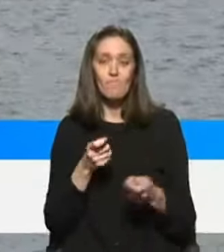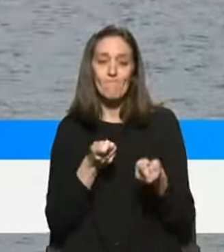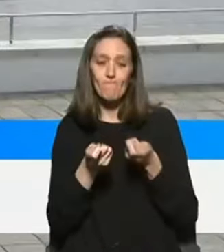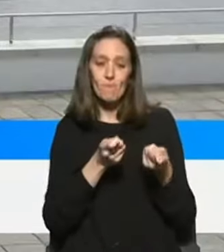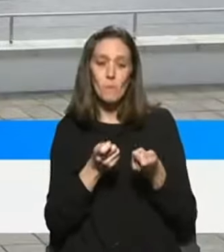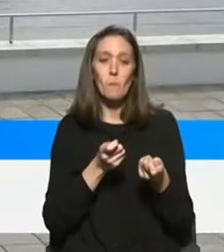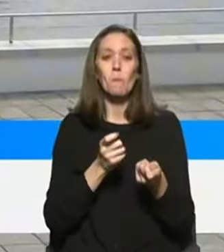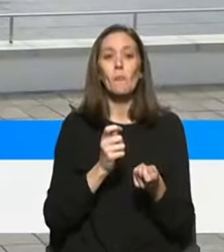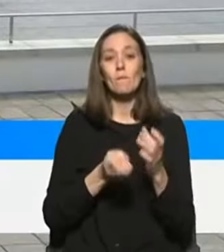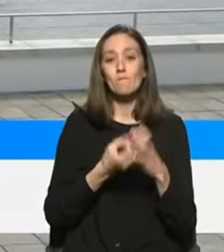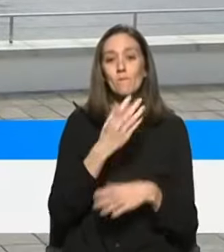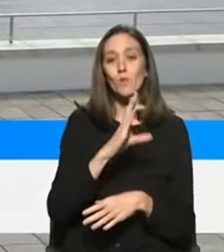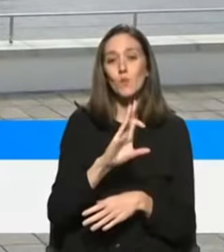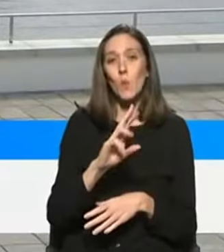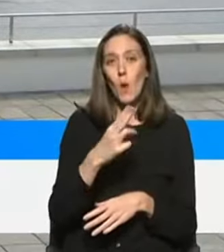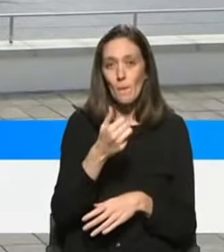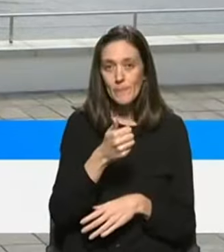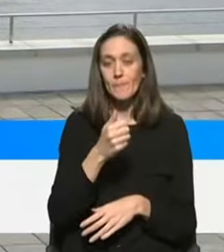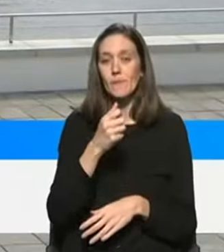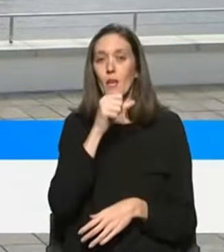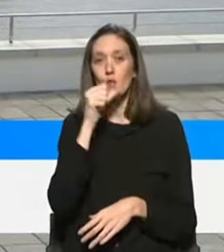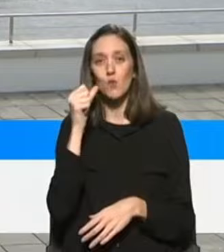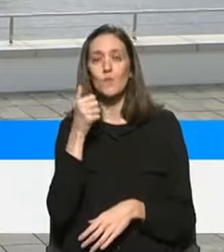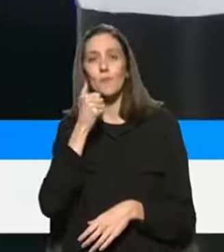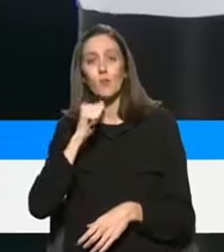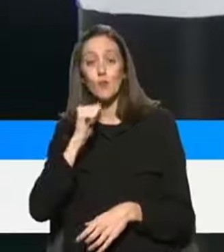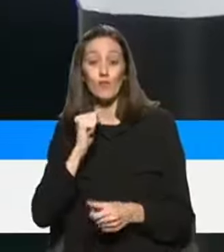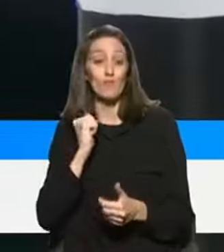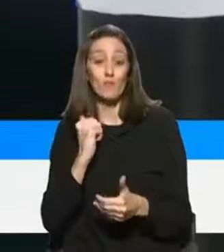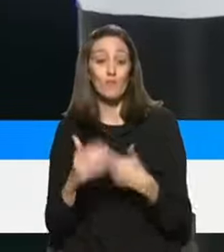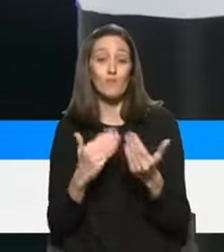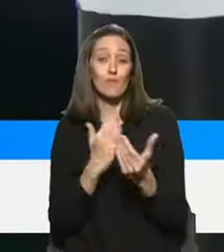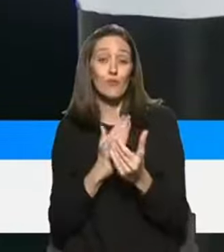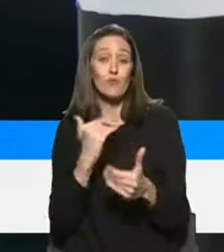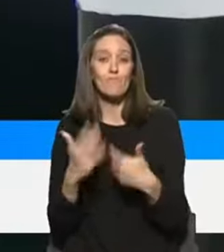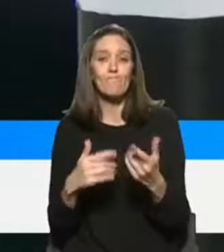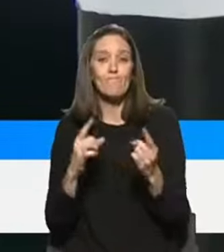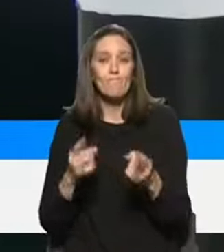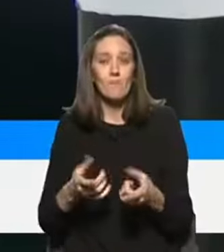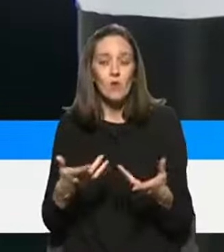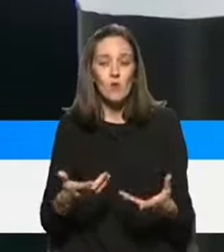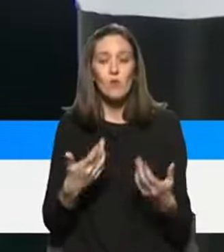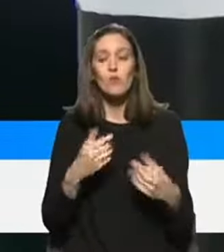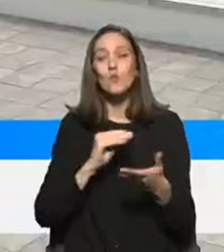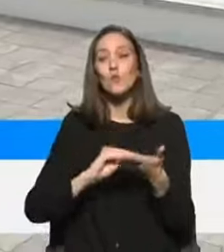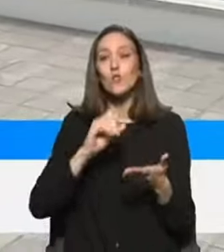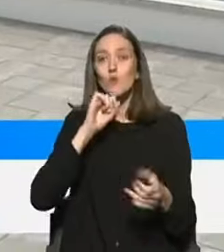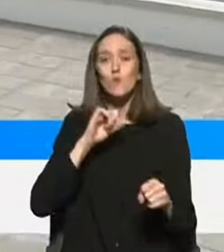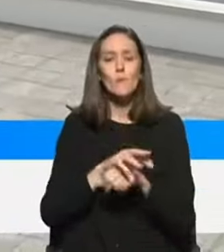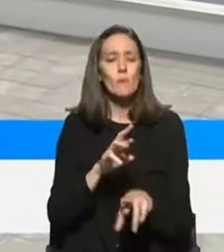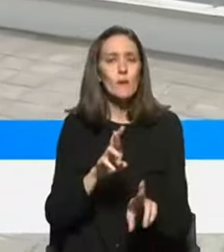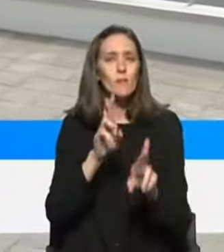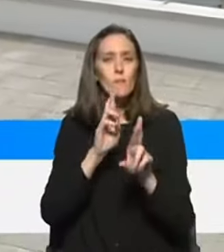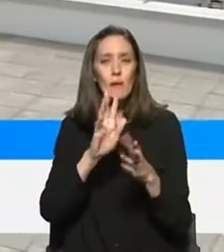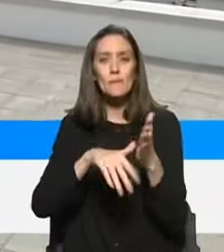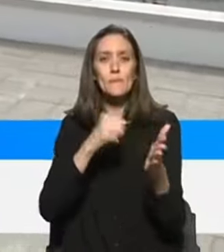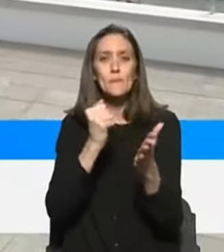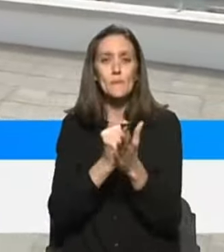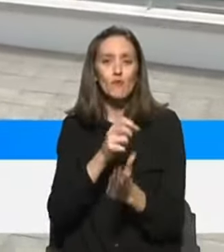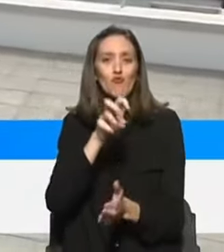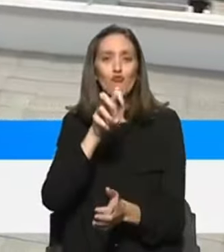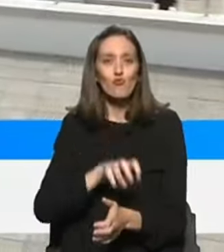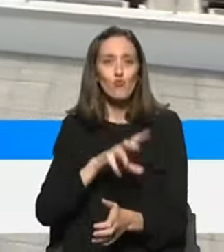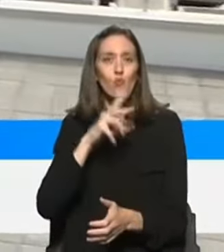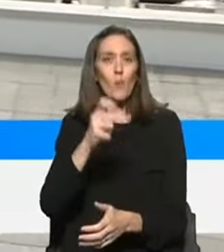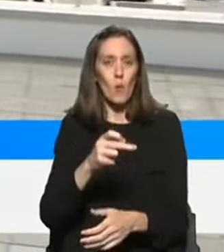Azul Açores. Todo o processo está a começar agora e o secretário do mar espera ter tudo concluído até junho do próximo